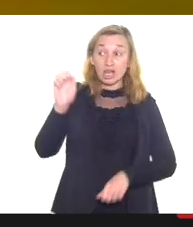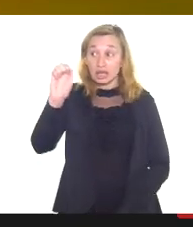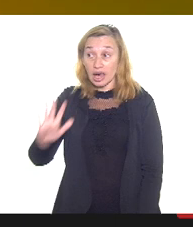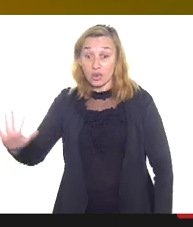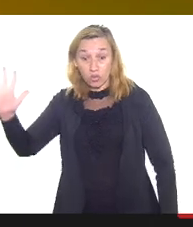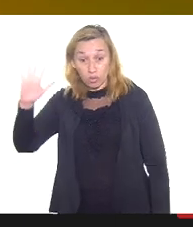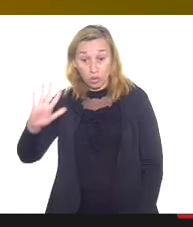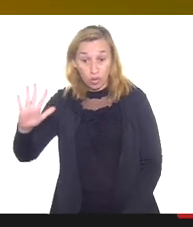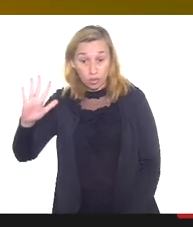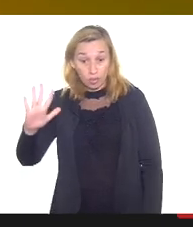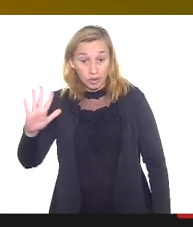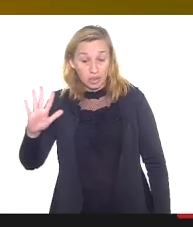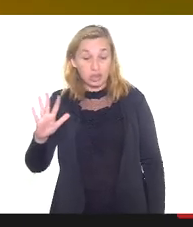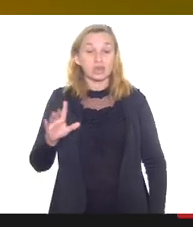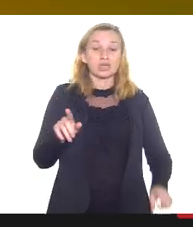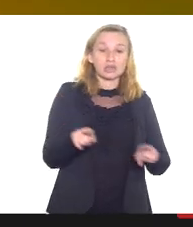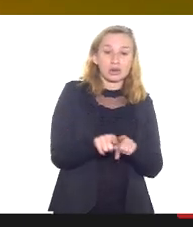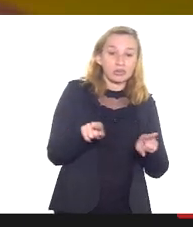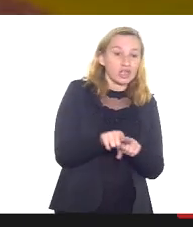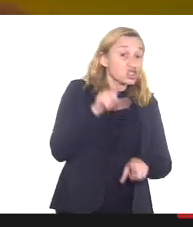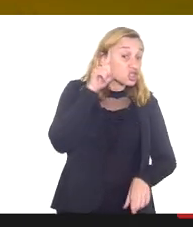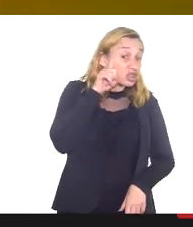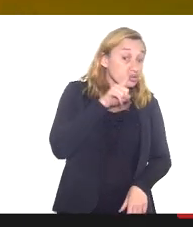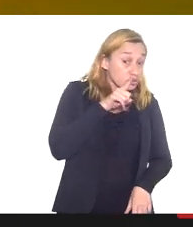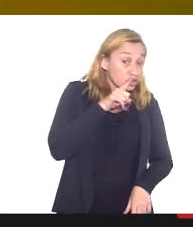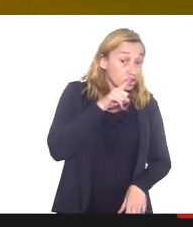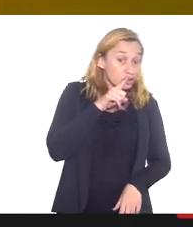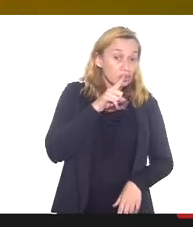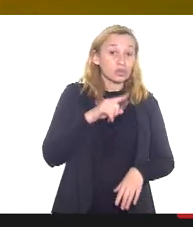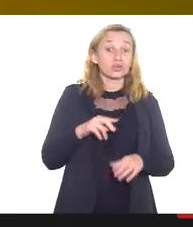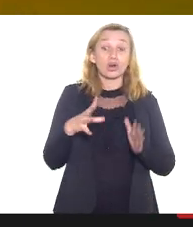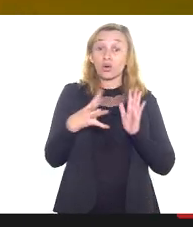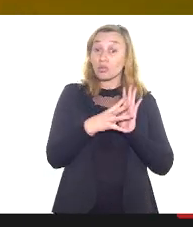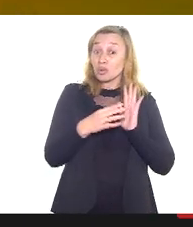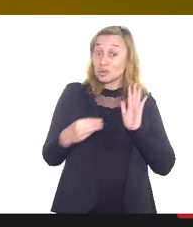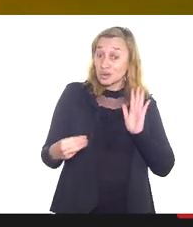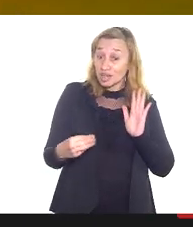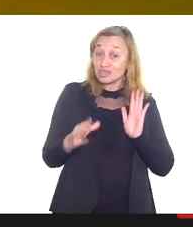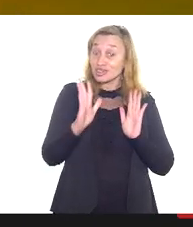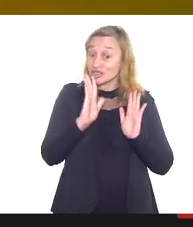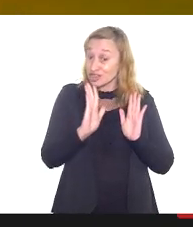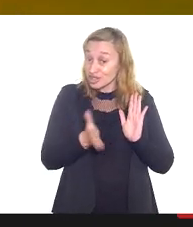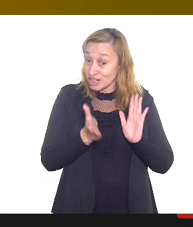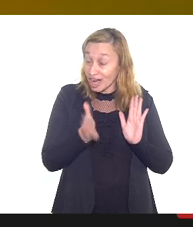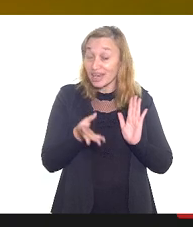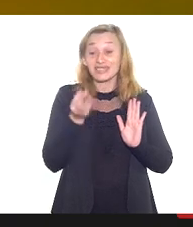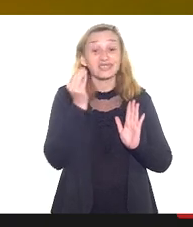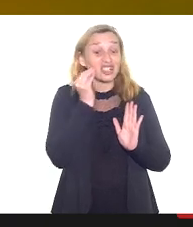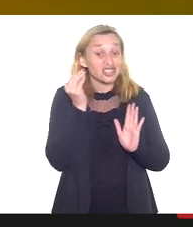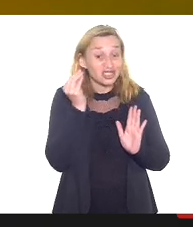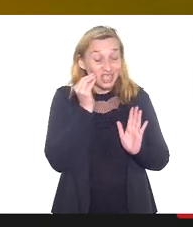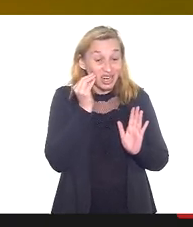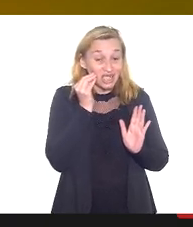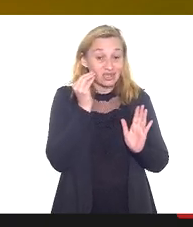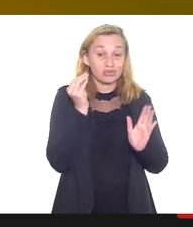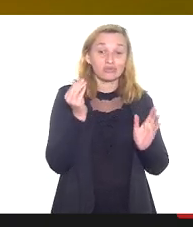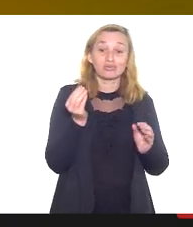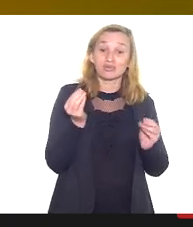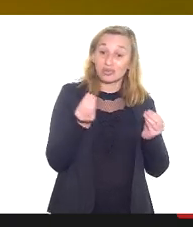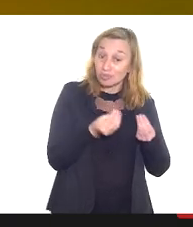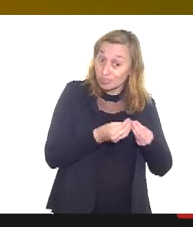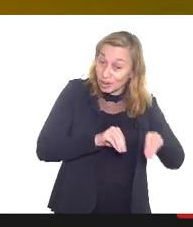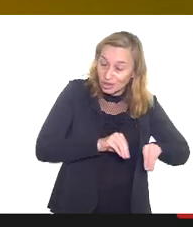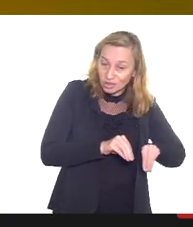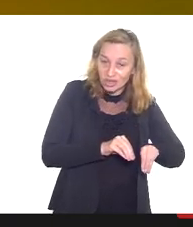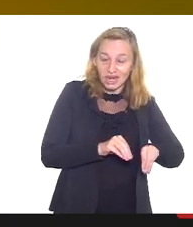e, notadamente, os Estados Unidos da América. Então, são modelos que já foram testados e são fracassados e que não